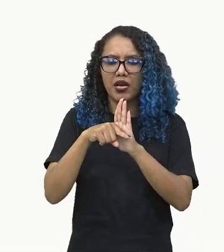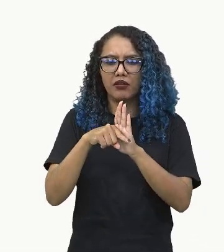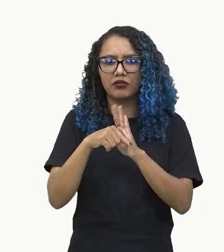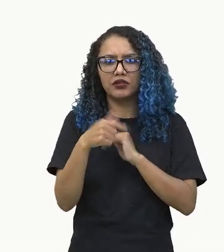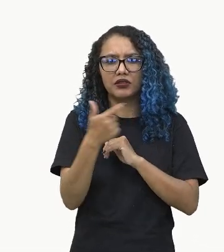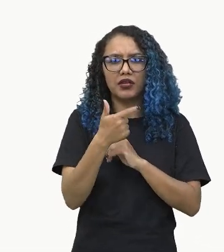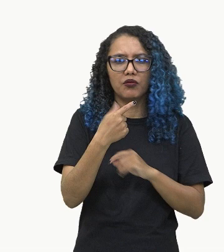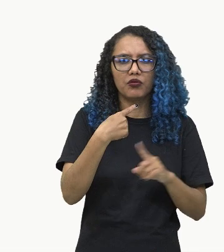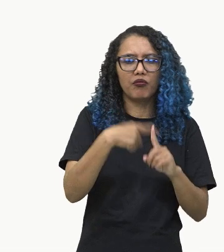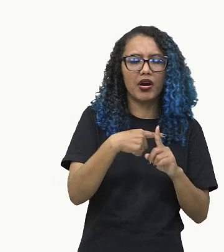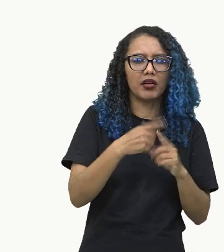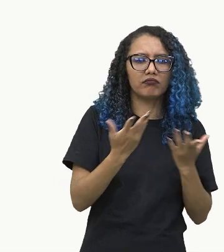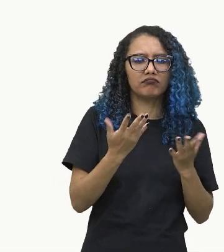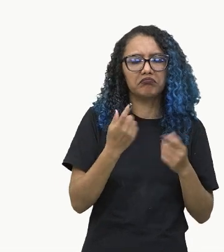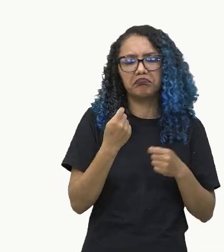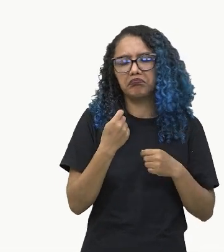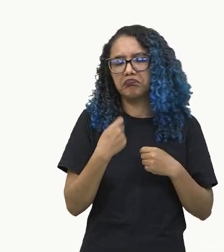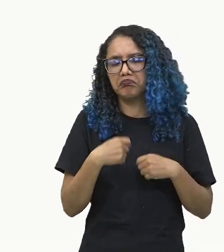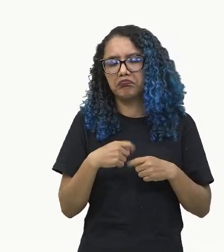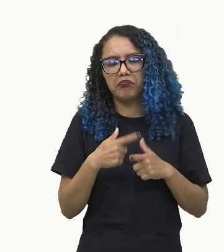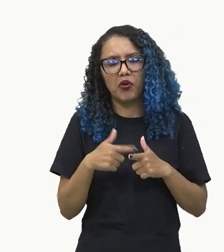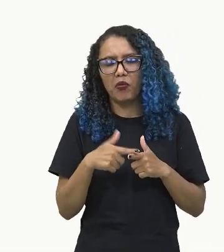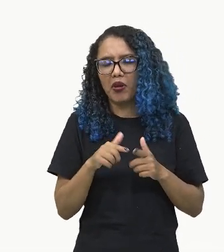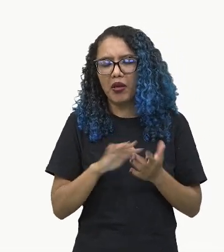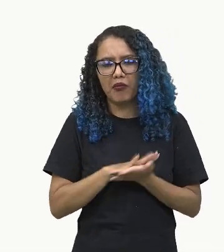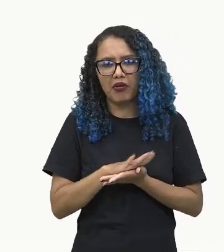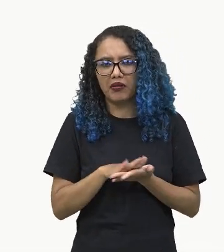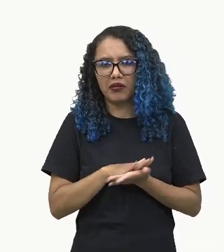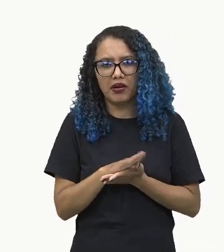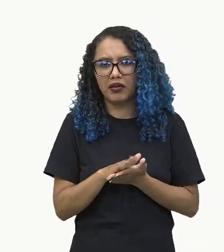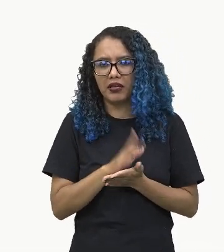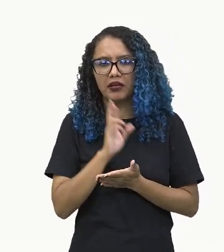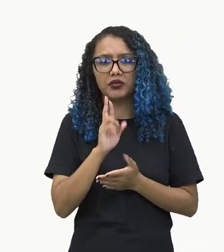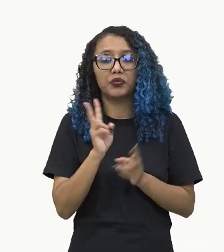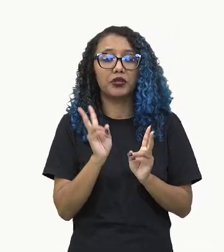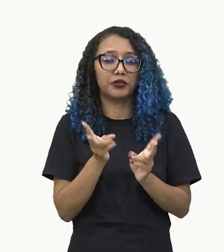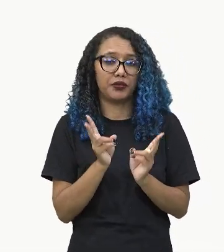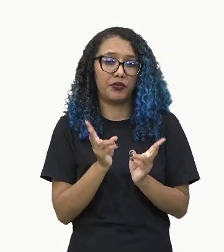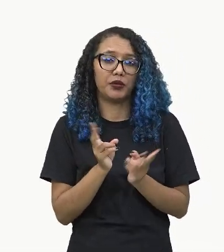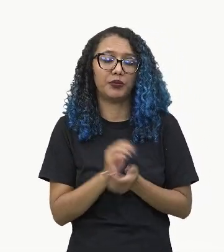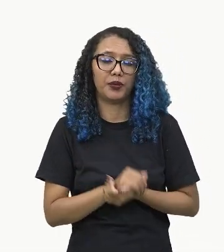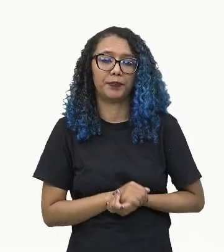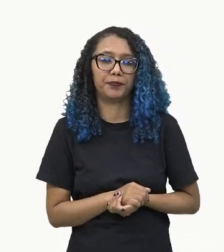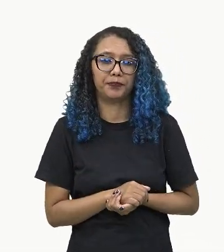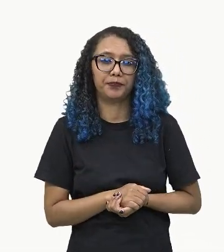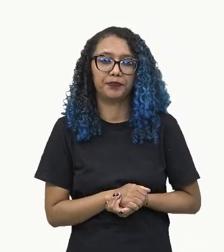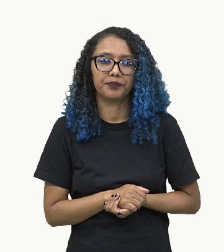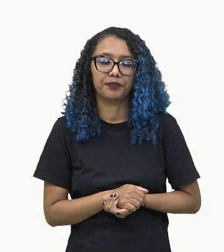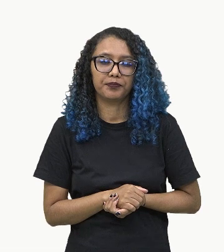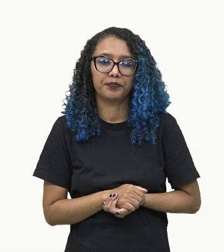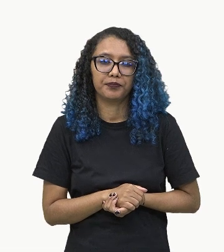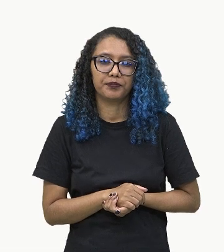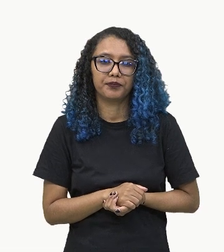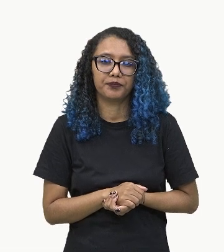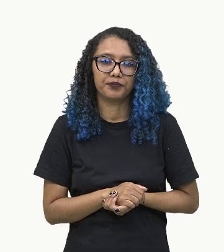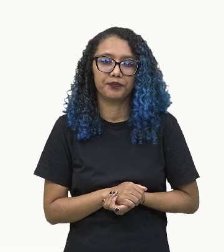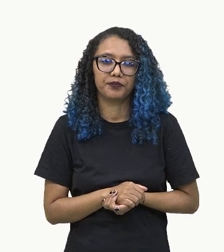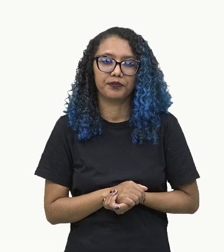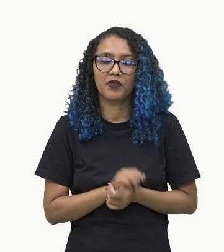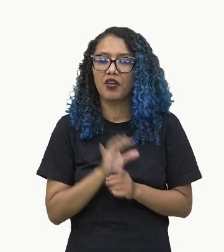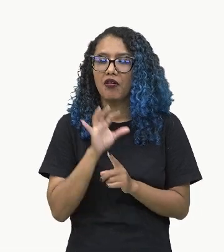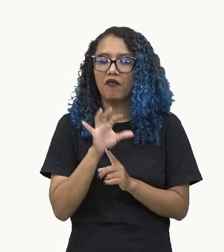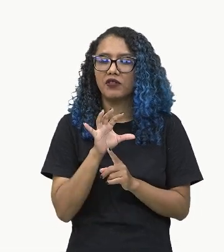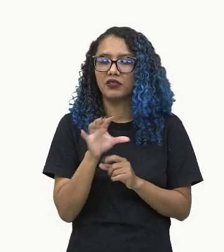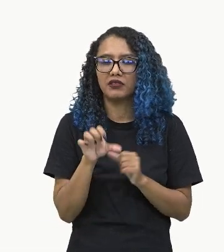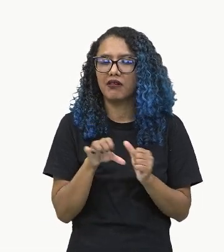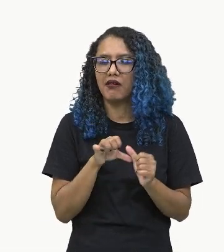não tem problema nenhum. O resultado será o mesmo, tá bom? Então, não vai interferir